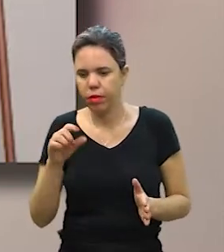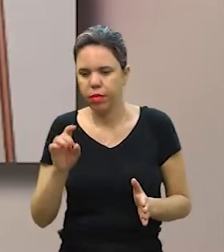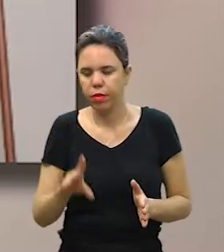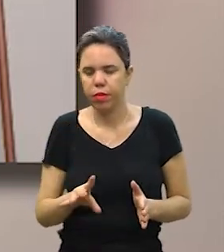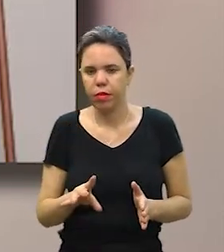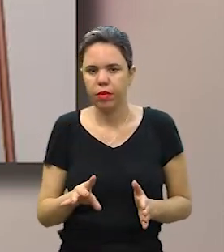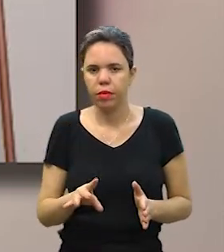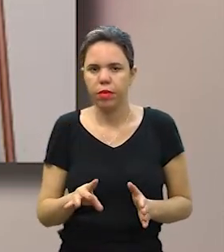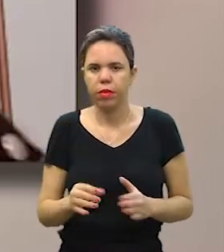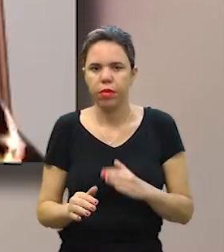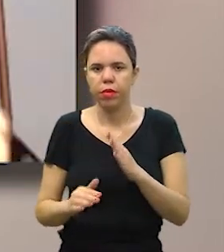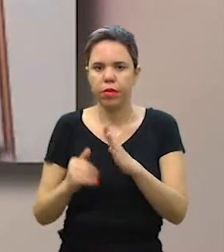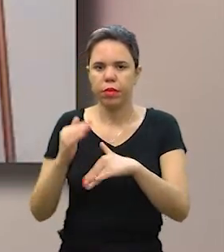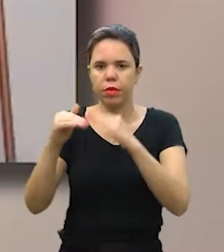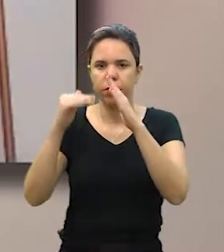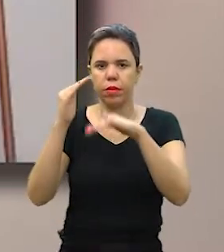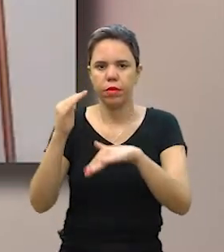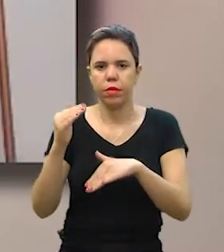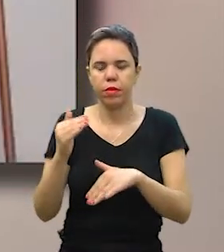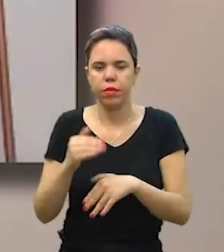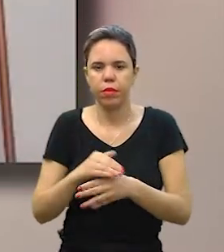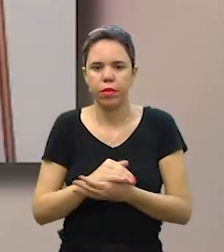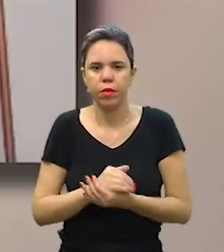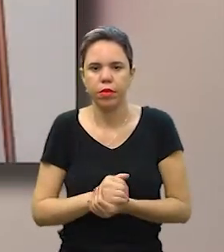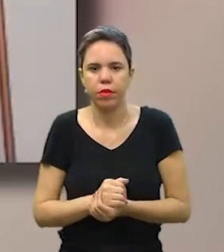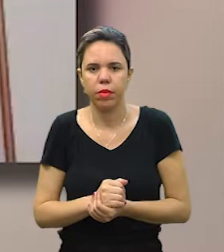não só para a formação